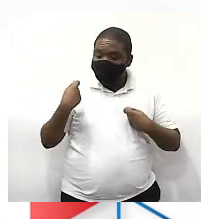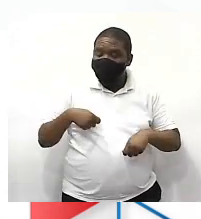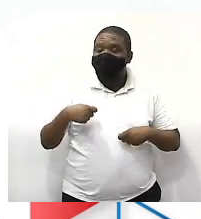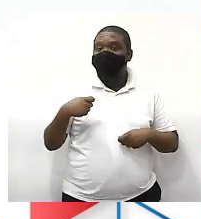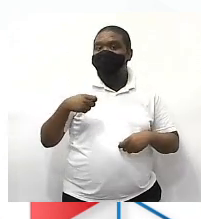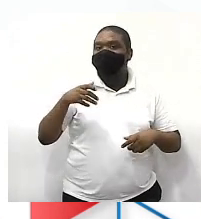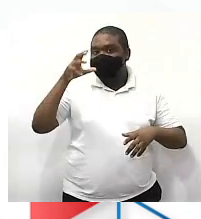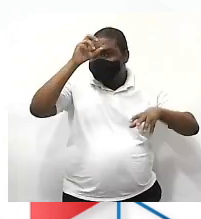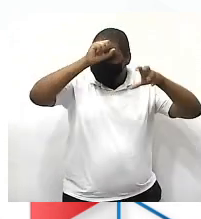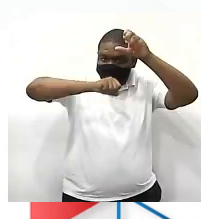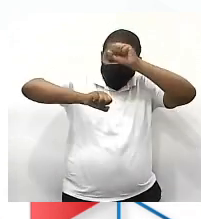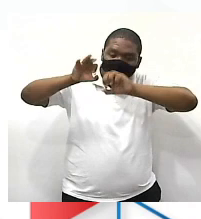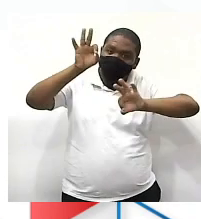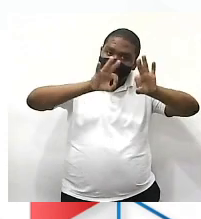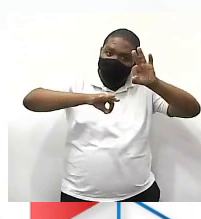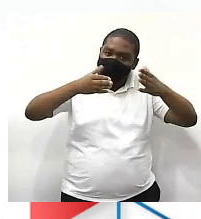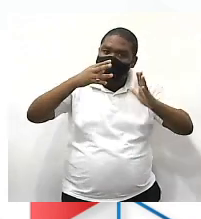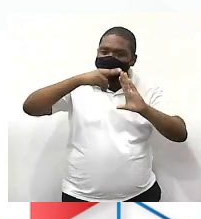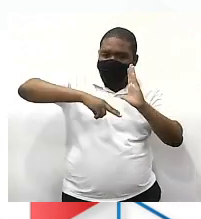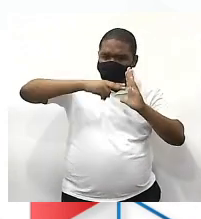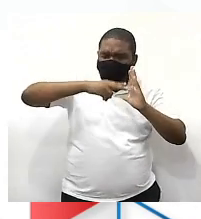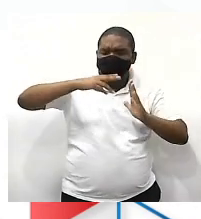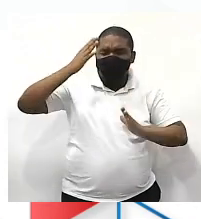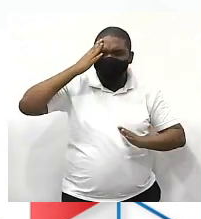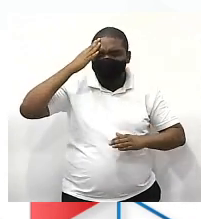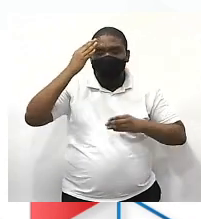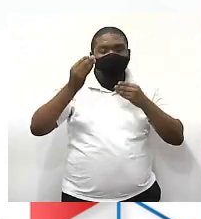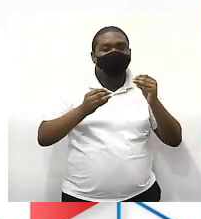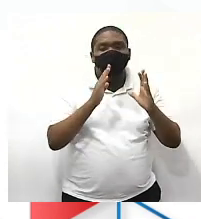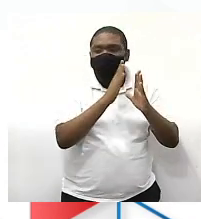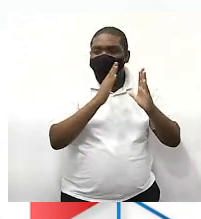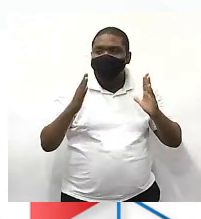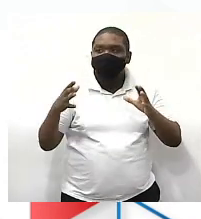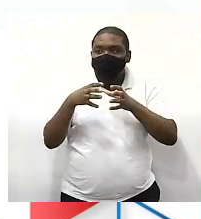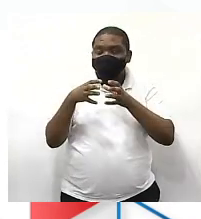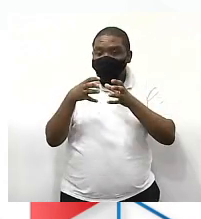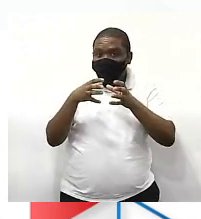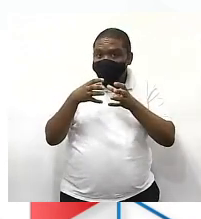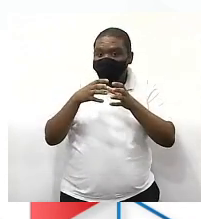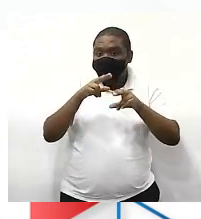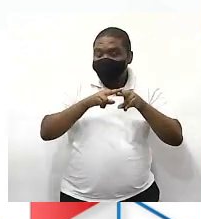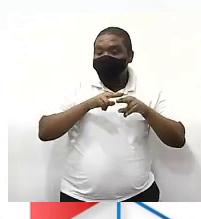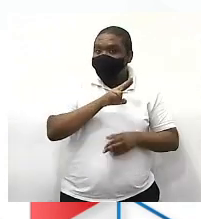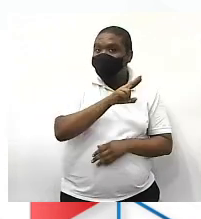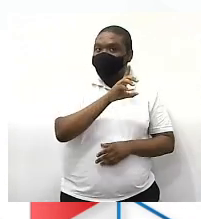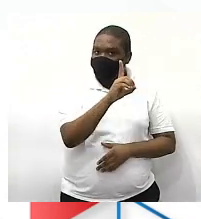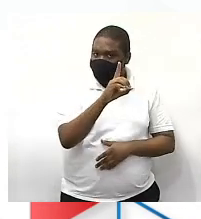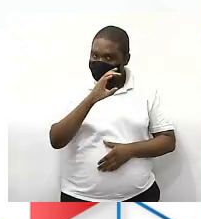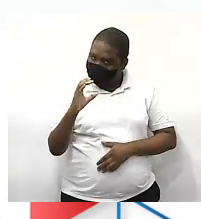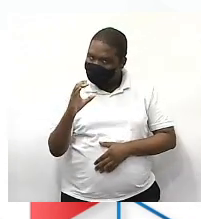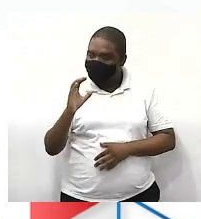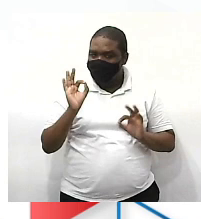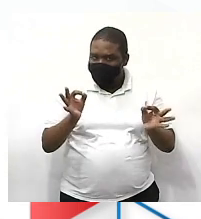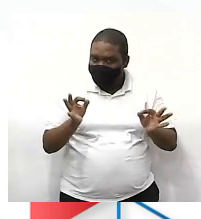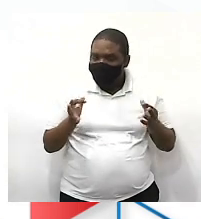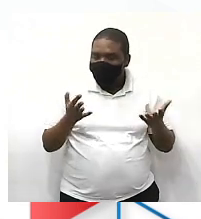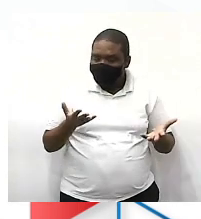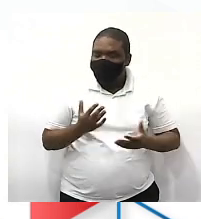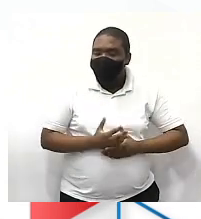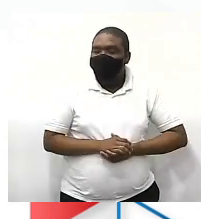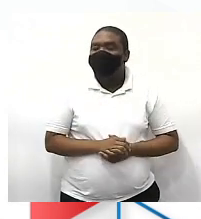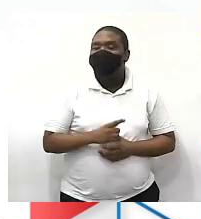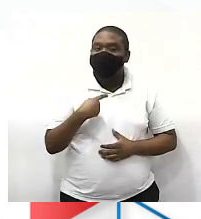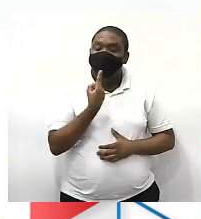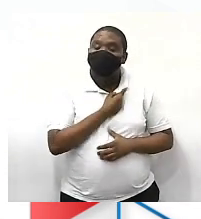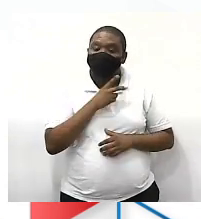a corrigir essa leitura para a gente entender classe a partir da unidade, dezena e centena, tá bom? E aí a gente vai ver que